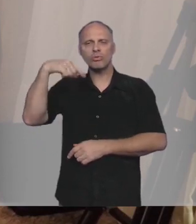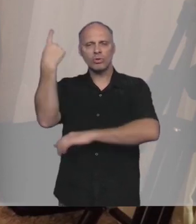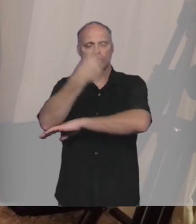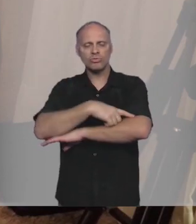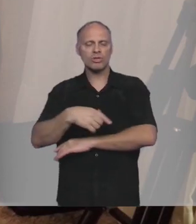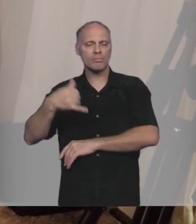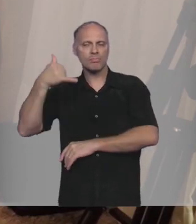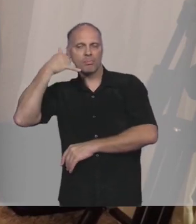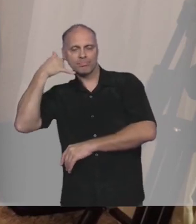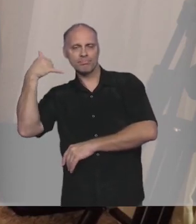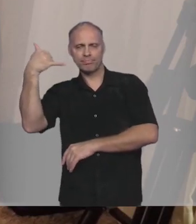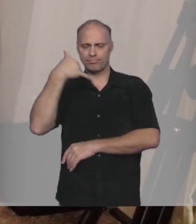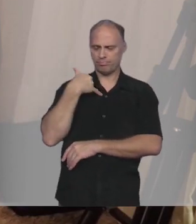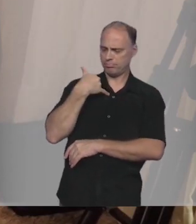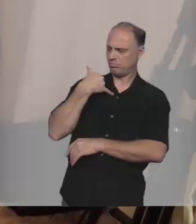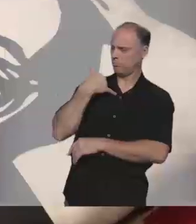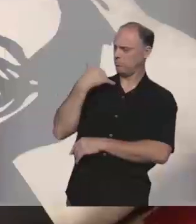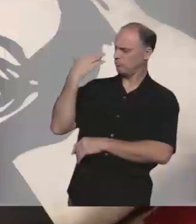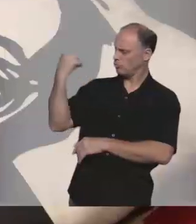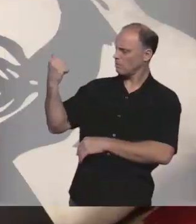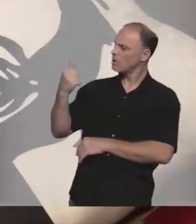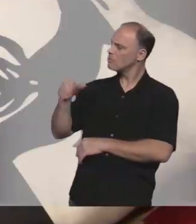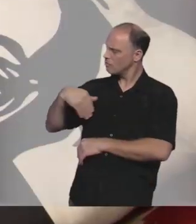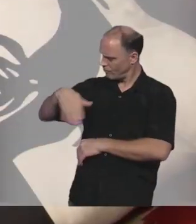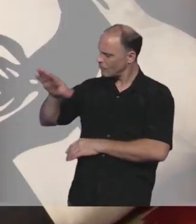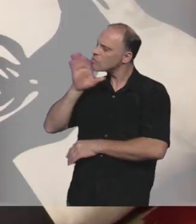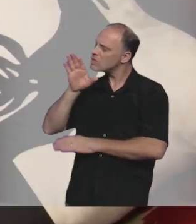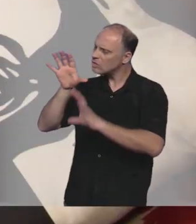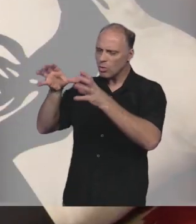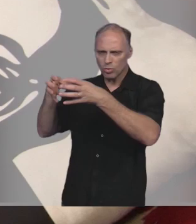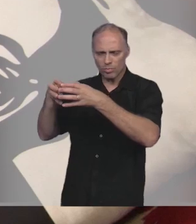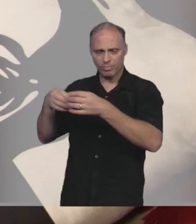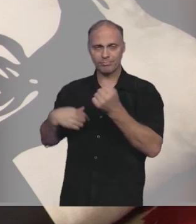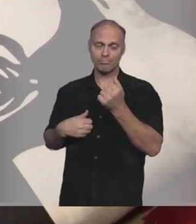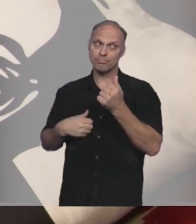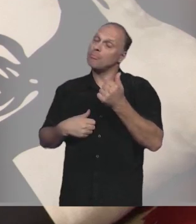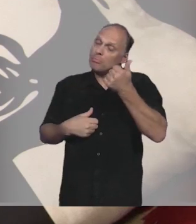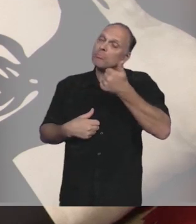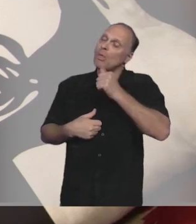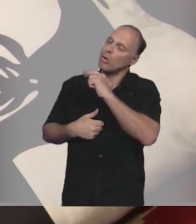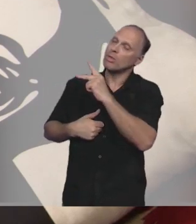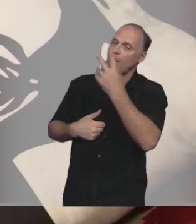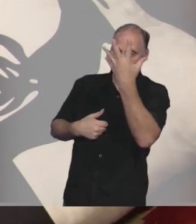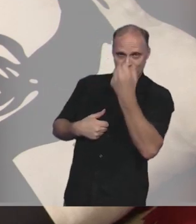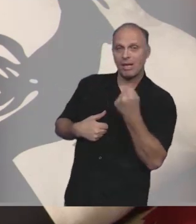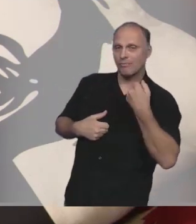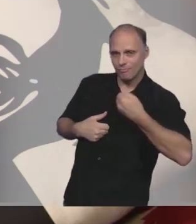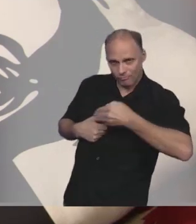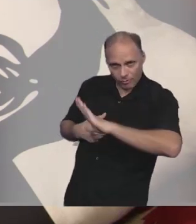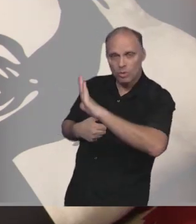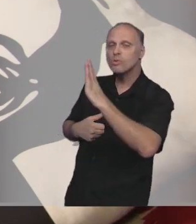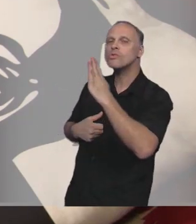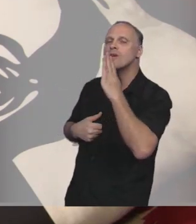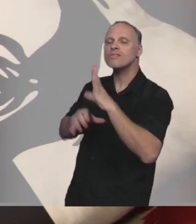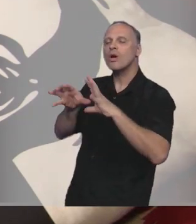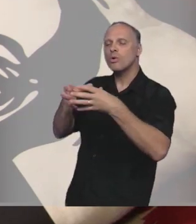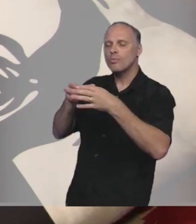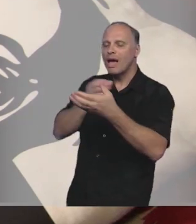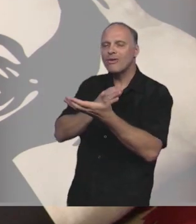ligaram no dia seguinte para eu ir lá conhecer o grupo. E aí fui conhecer o grupo e comecei a